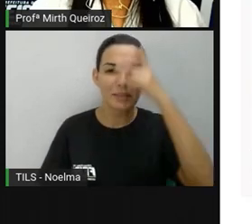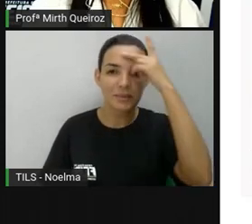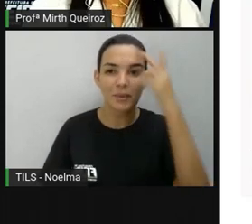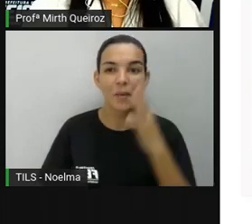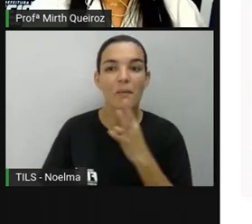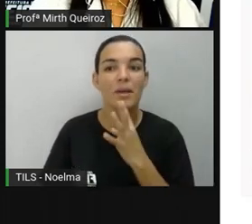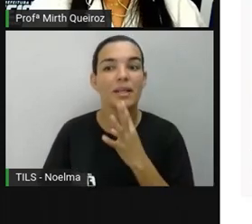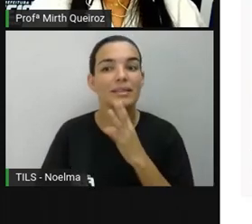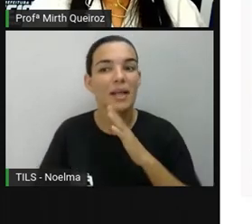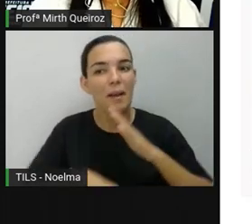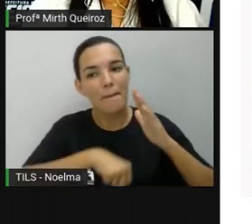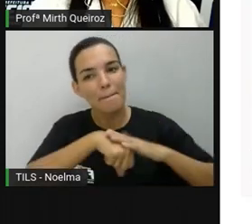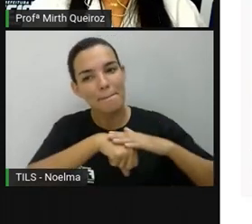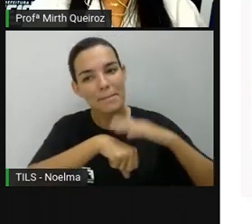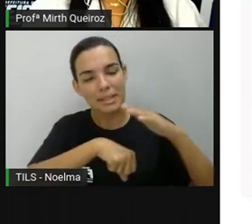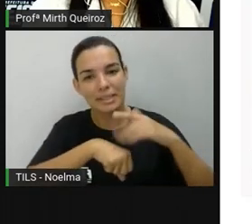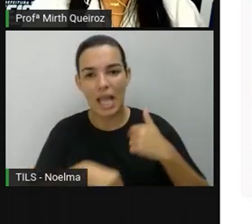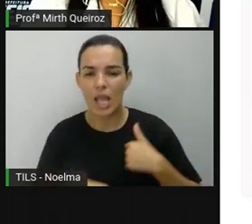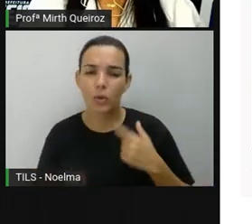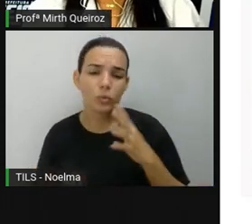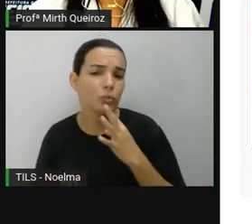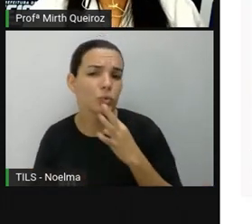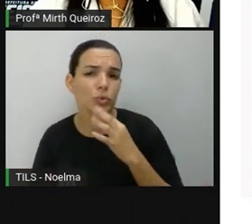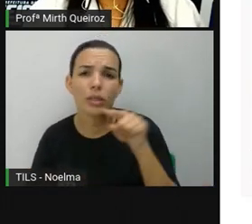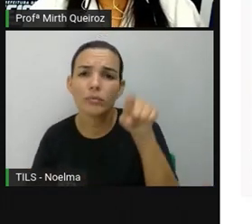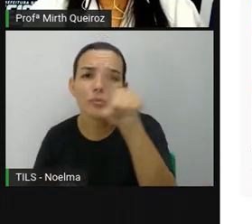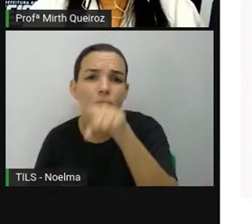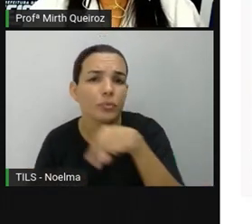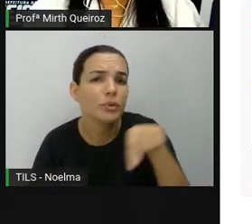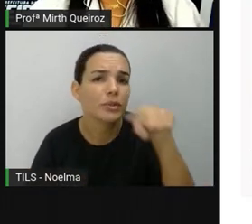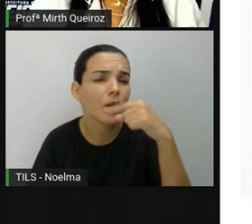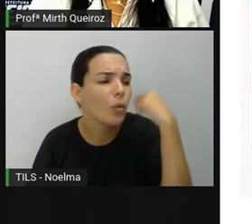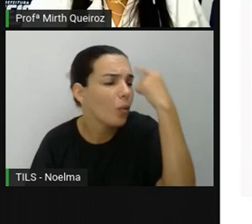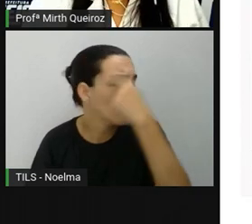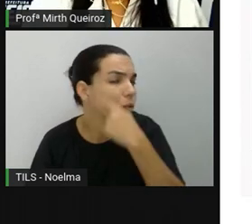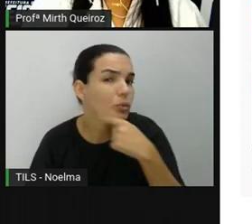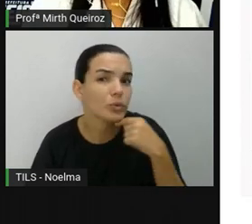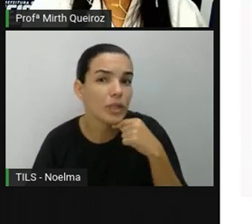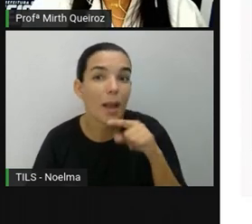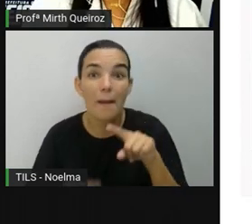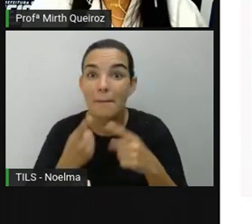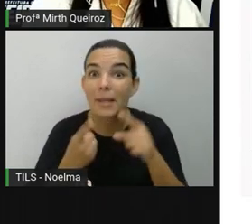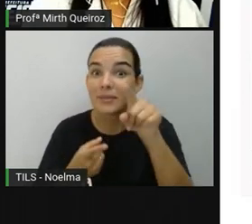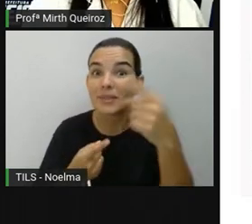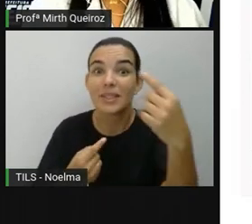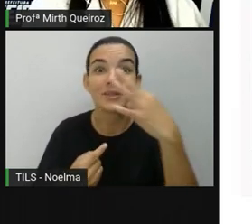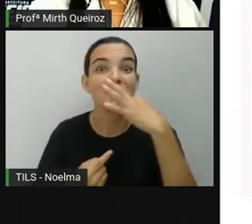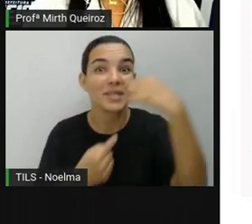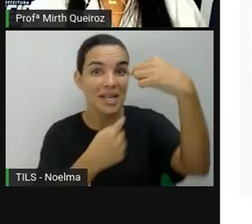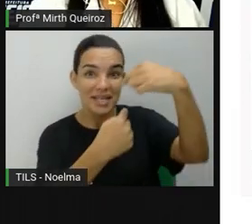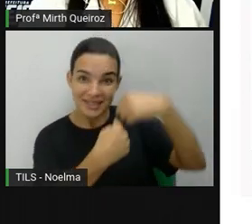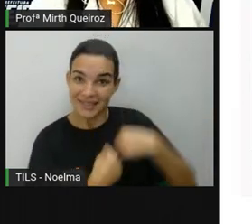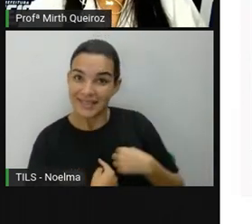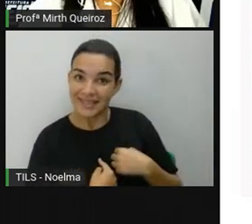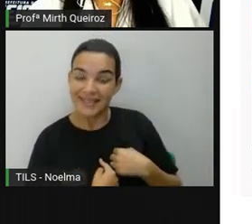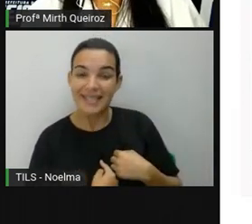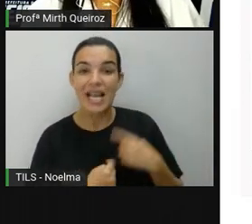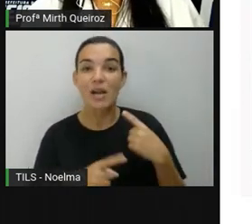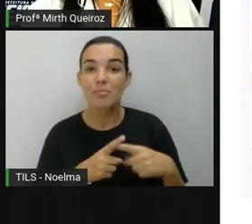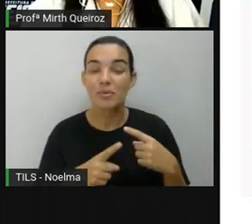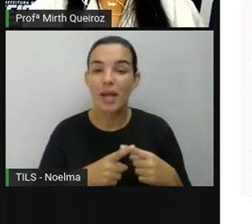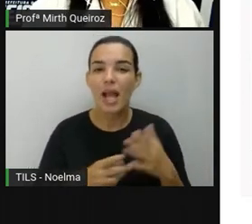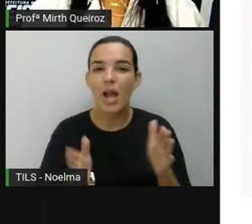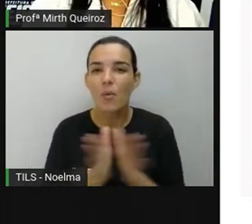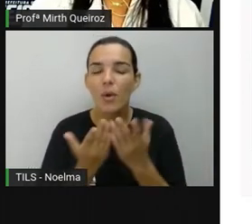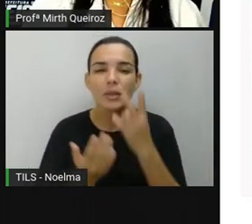mais. Eu não conheço todos os rostinhos de vocês, eu não conheço vocês, mas vocês podem me conhecer. Então, quando vocês me verem